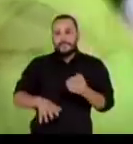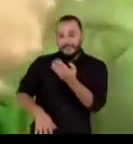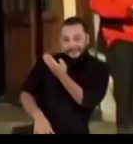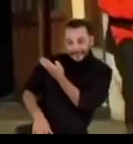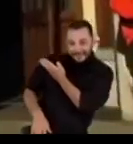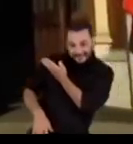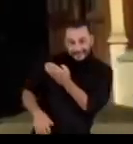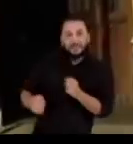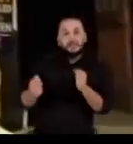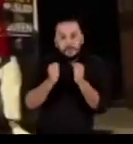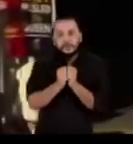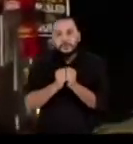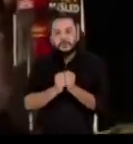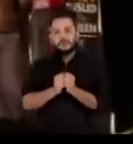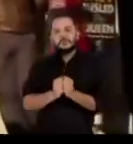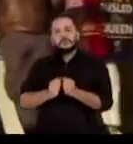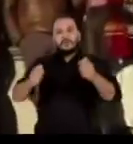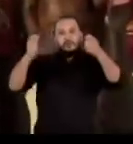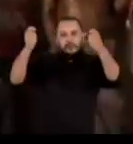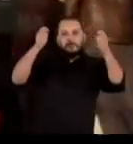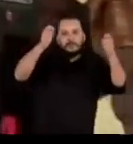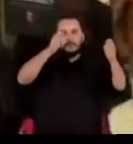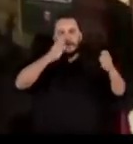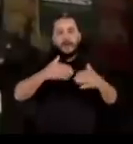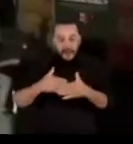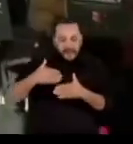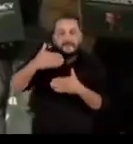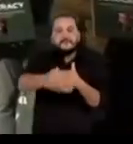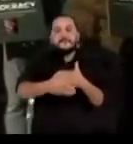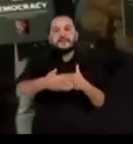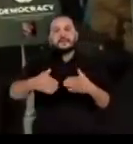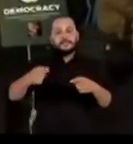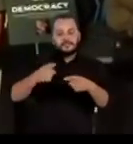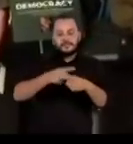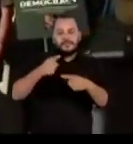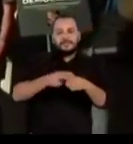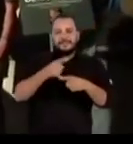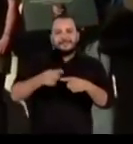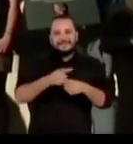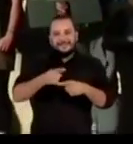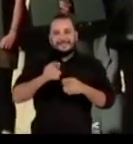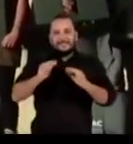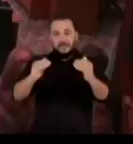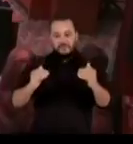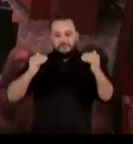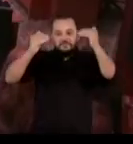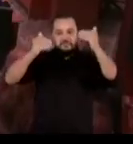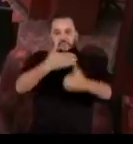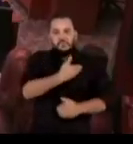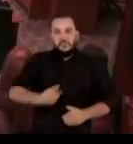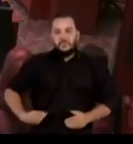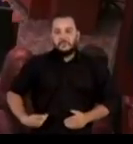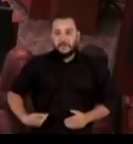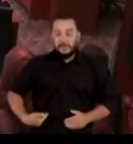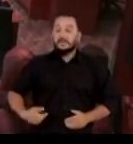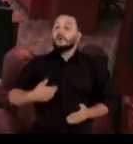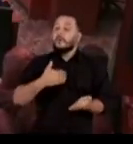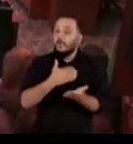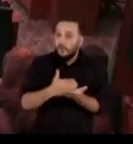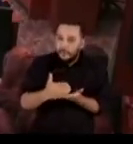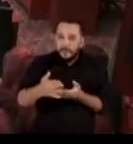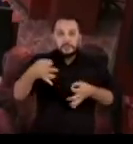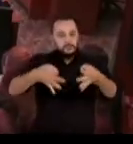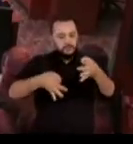de um protesto em frente à Suprema Corte Inglesa, a mais alta instância judicial do país, onde começam a ser